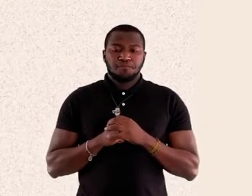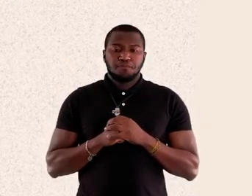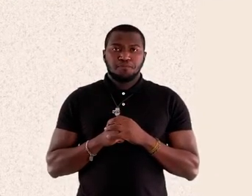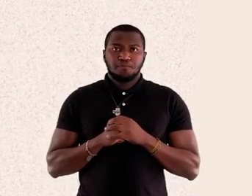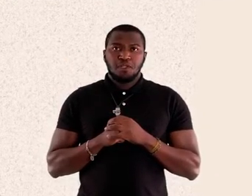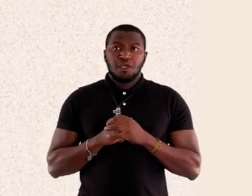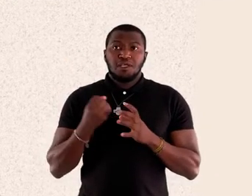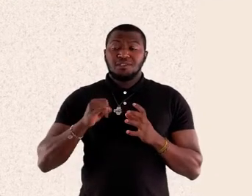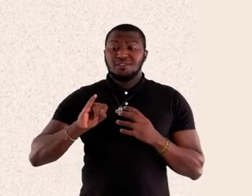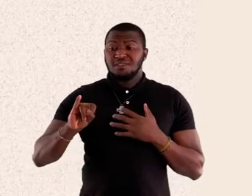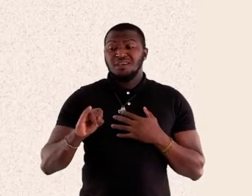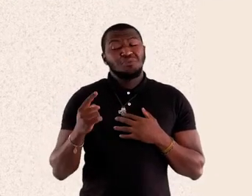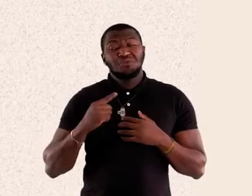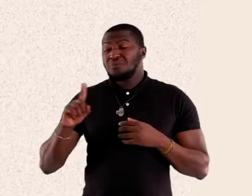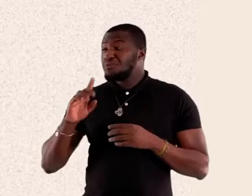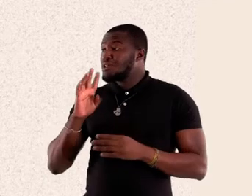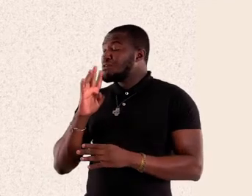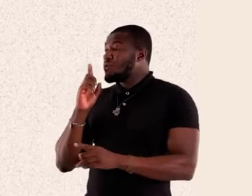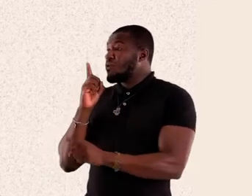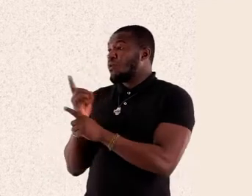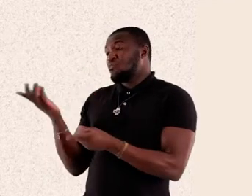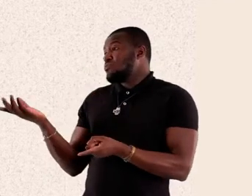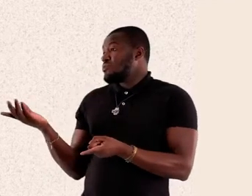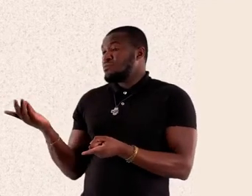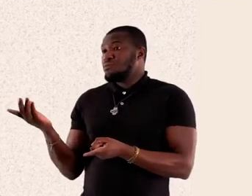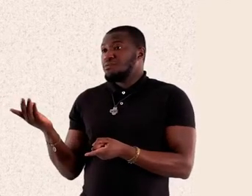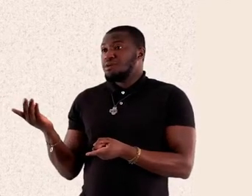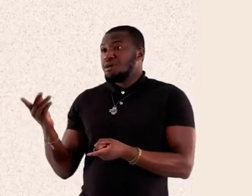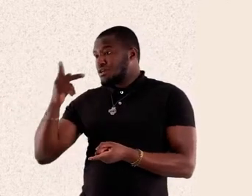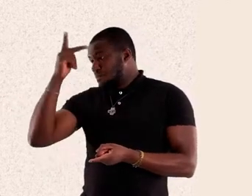E se eu não encontro as pessoas fisicamente